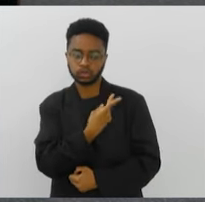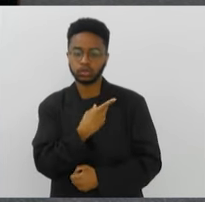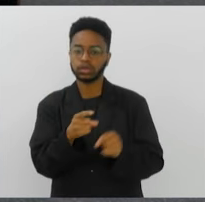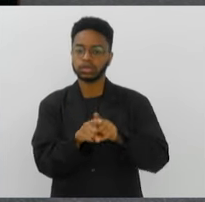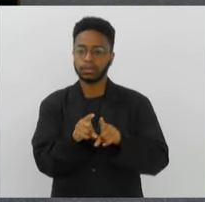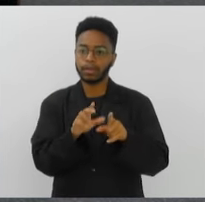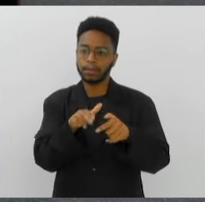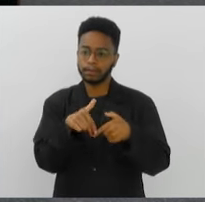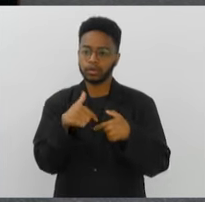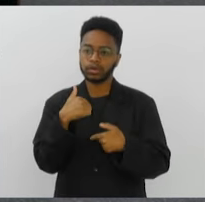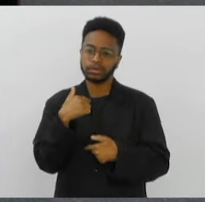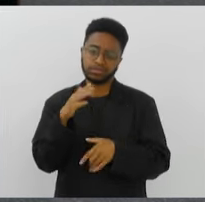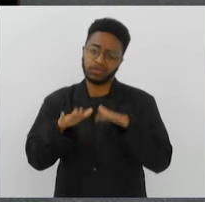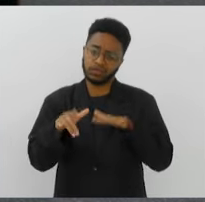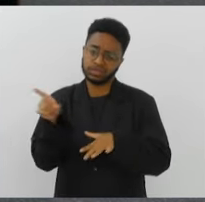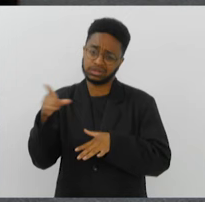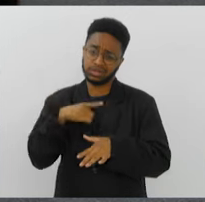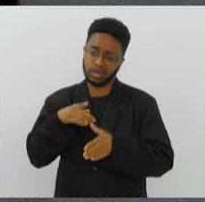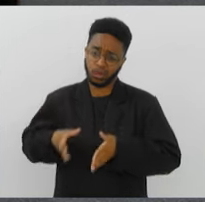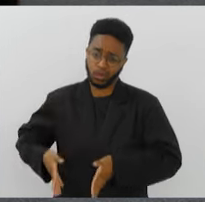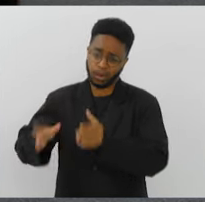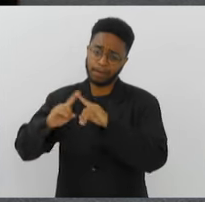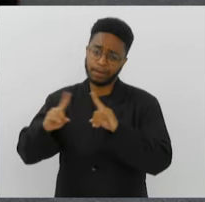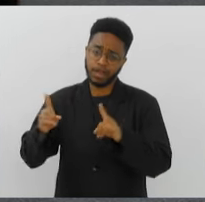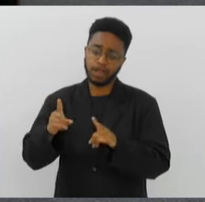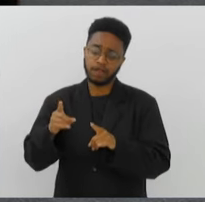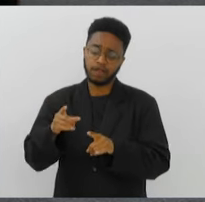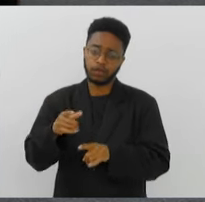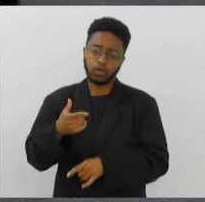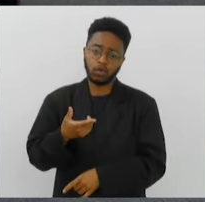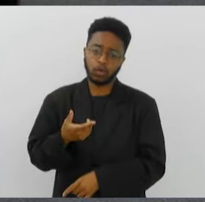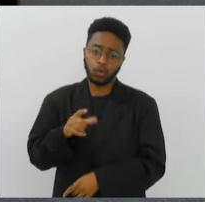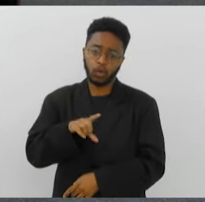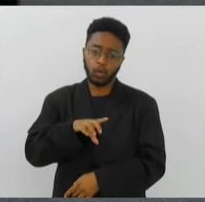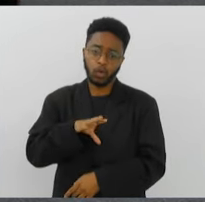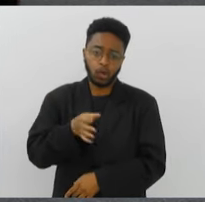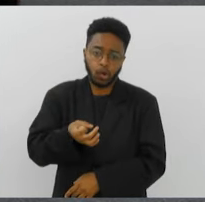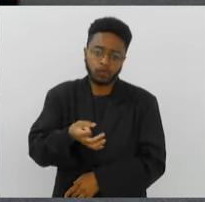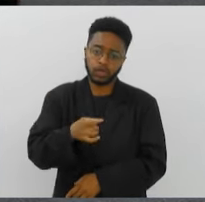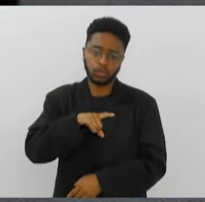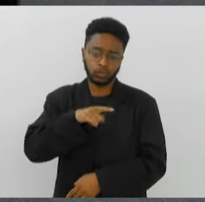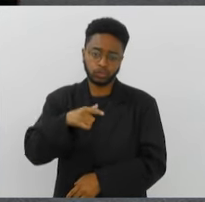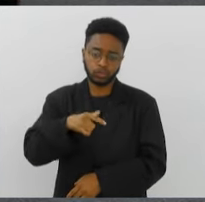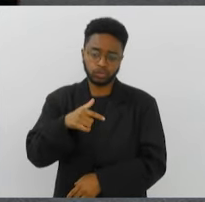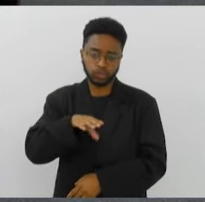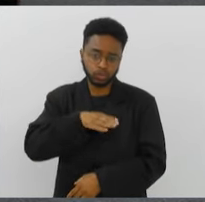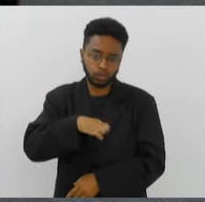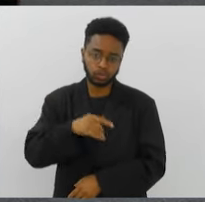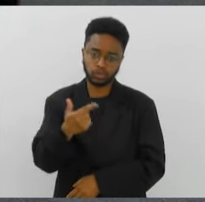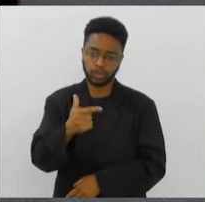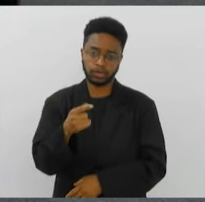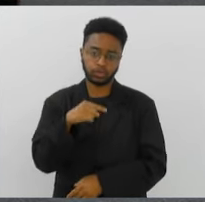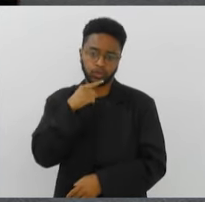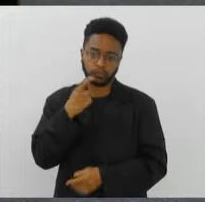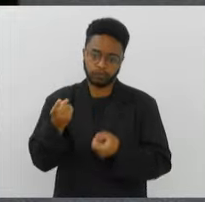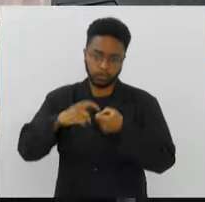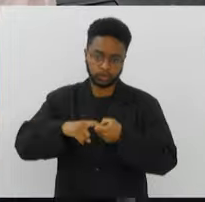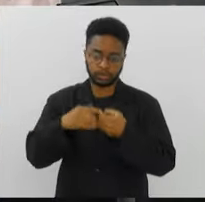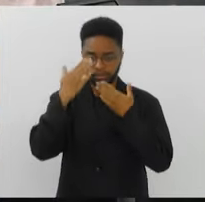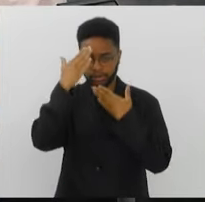de presenciar. E deve estar ali no corredor ainda. É que é frouxo, não tem coragem, não é homem o suficiente para voltar. Muito obrigado, deputado